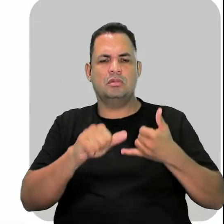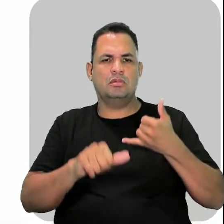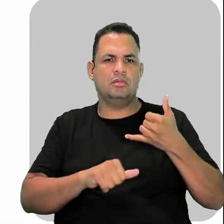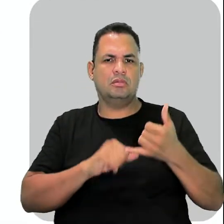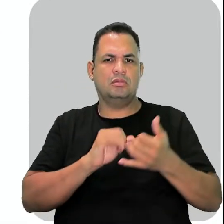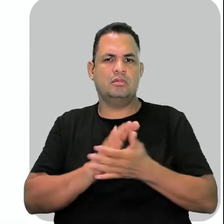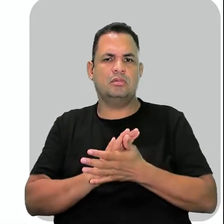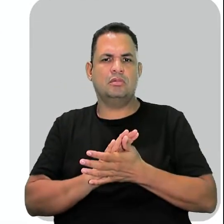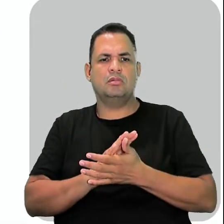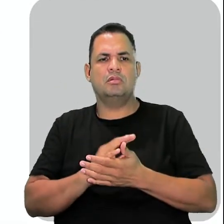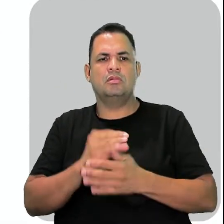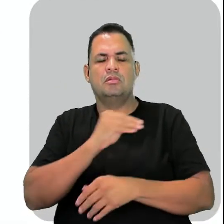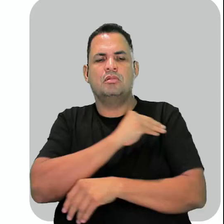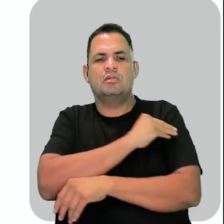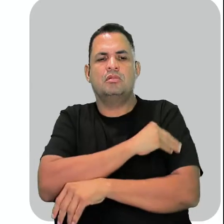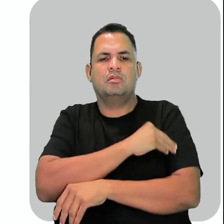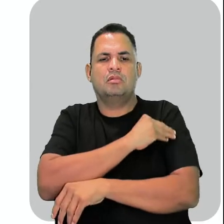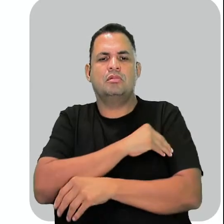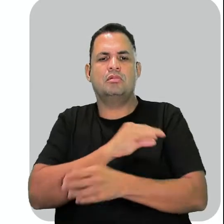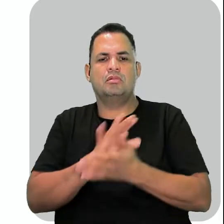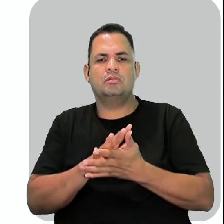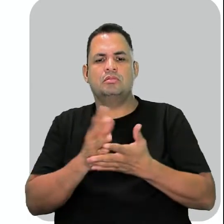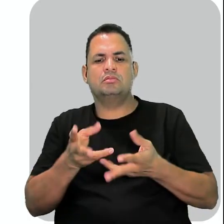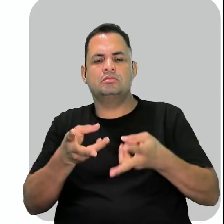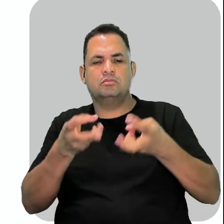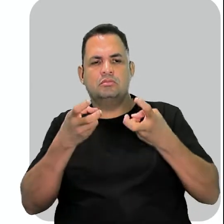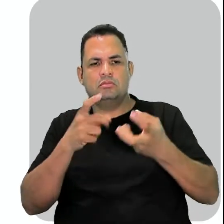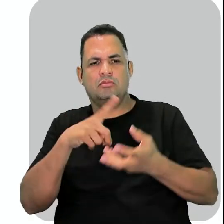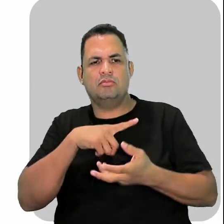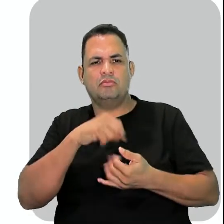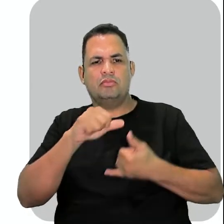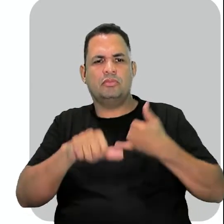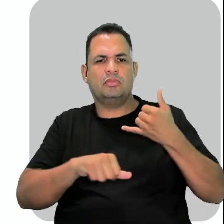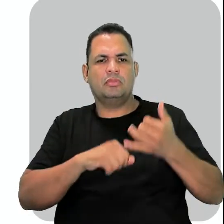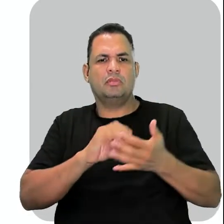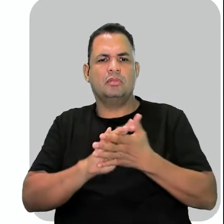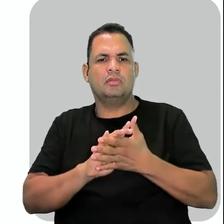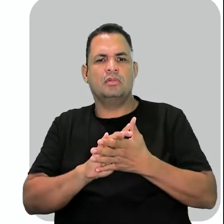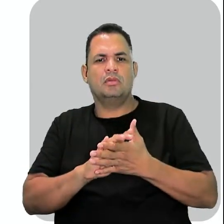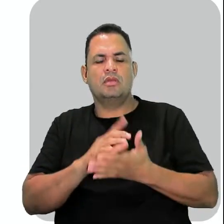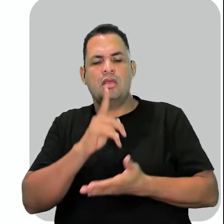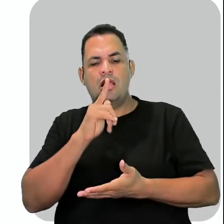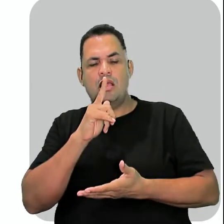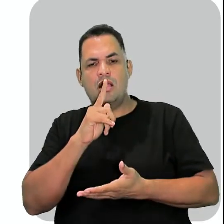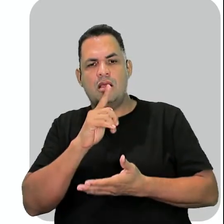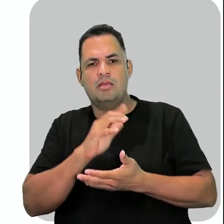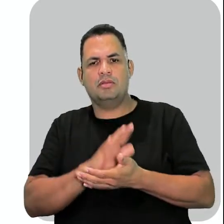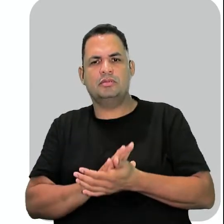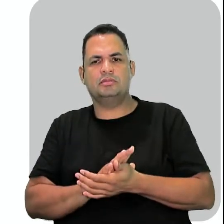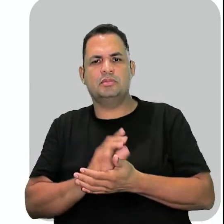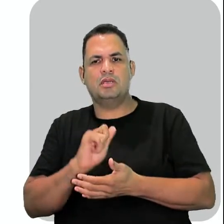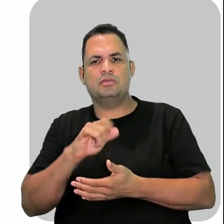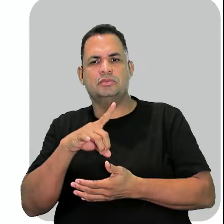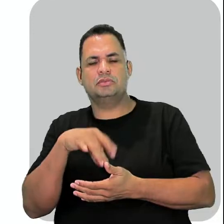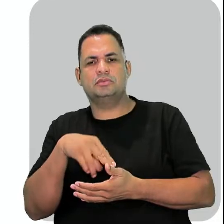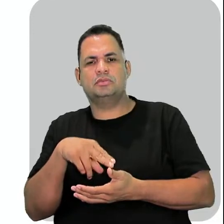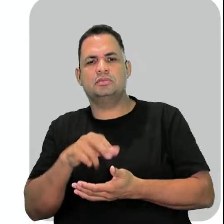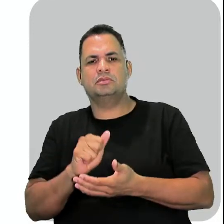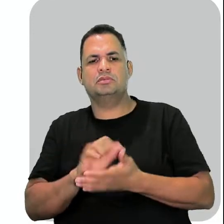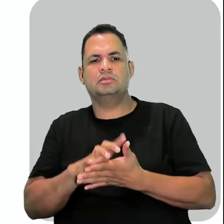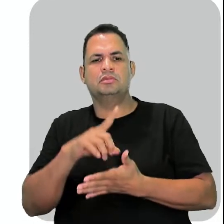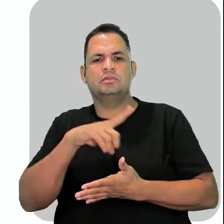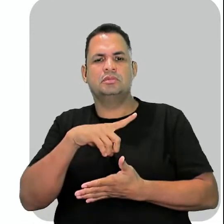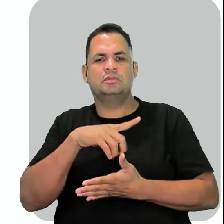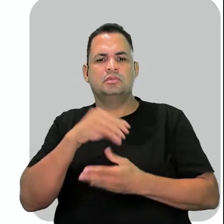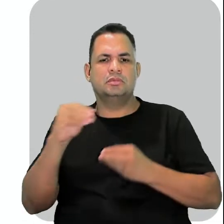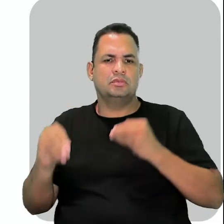os álcools são obtidos, nós temos a reação de hidratação dos alcenos, onde a